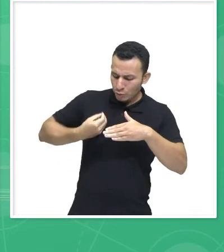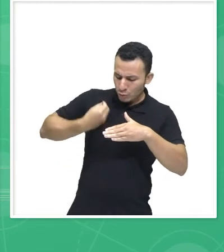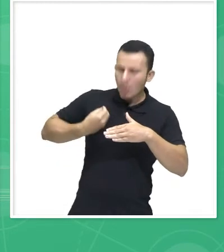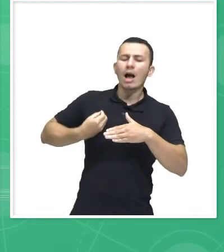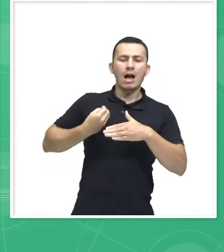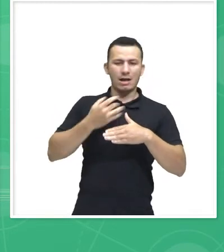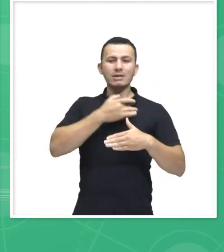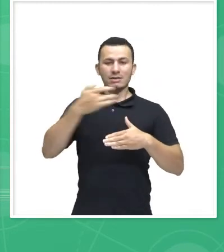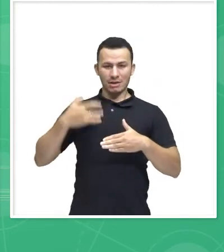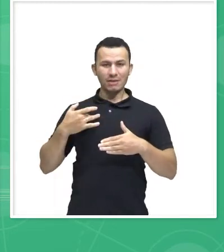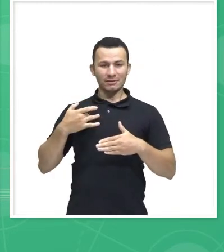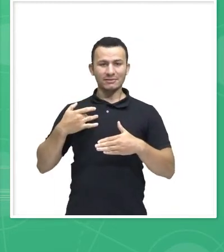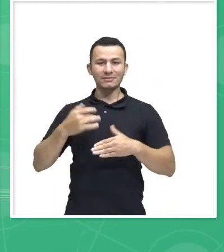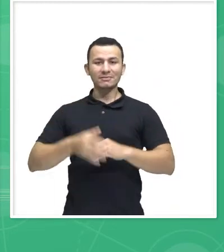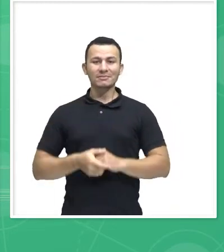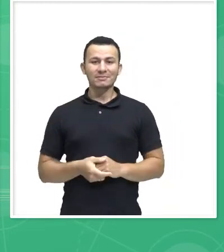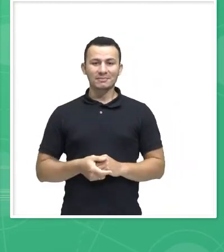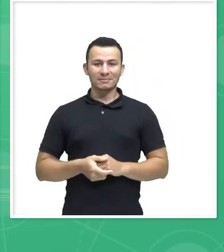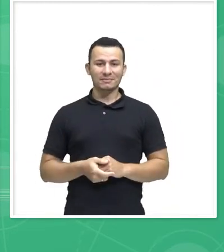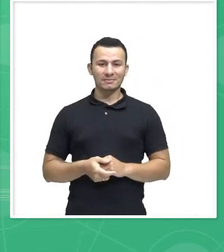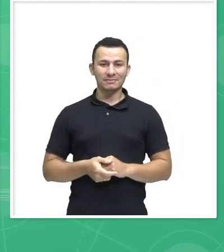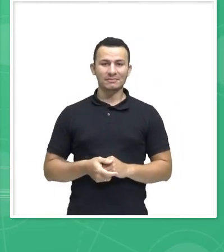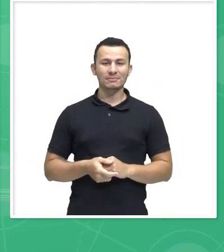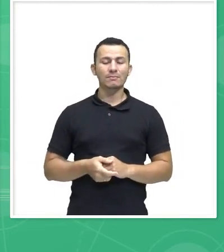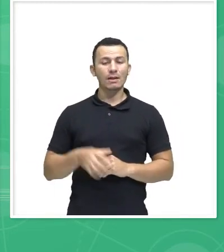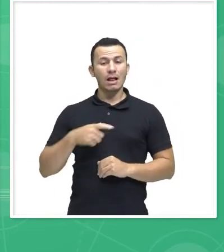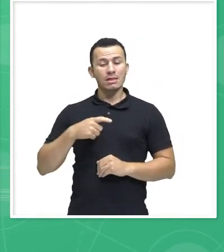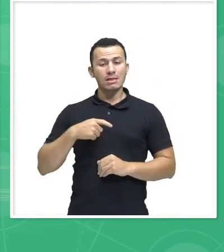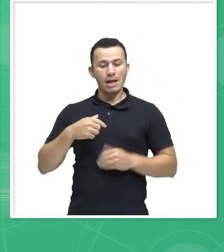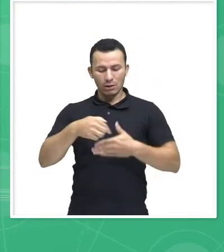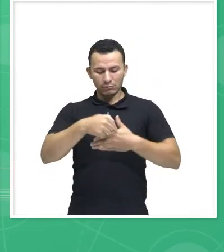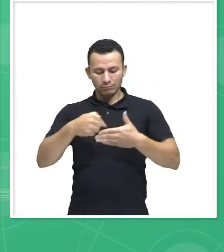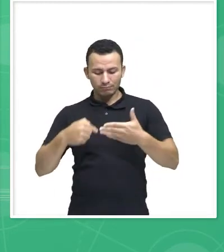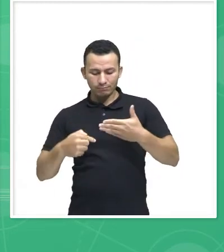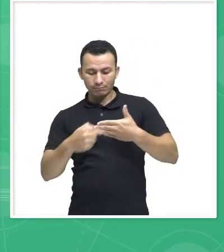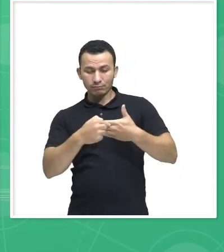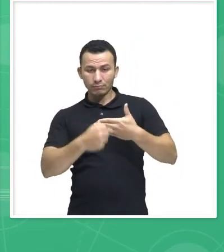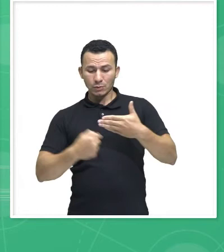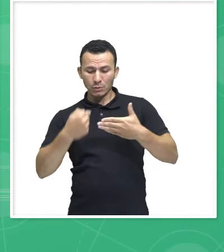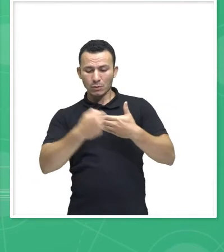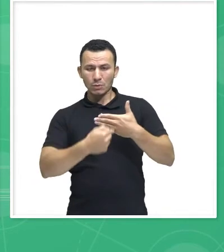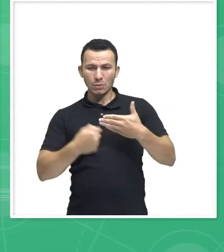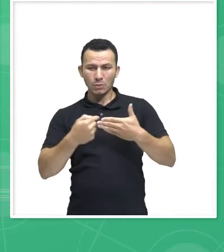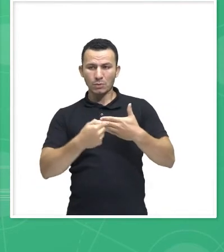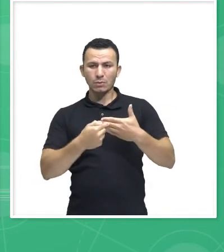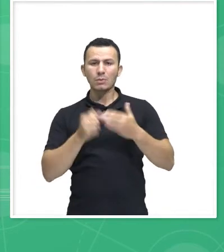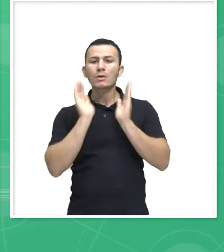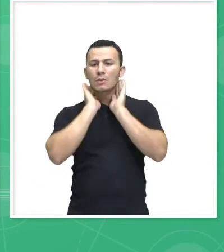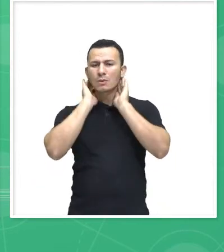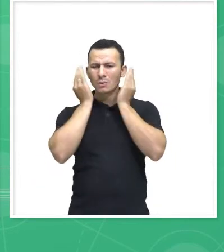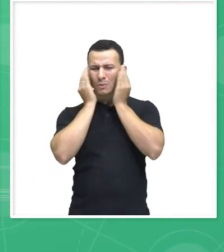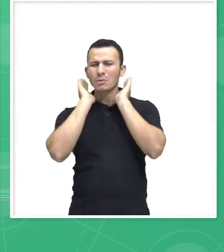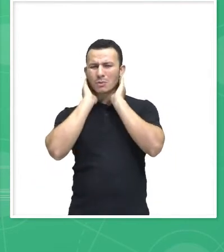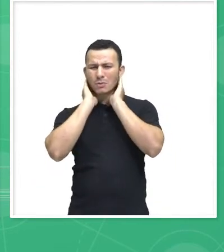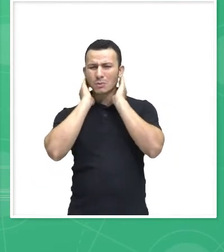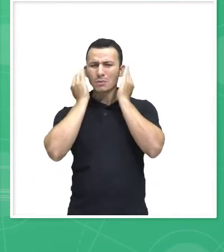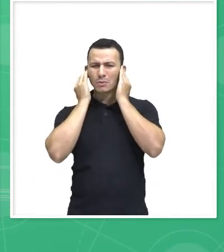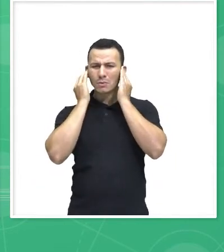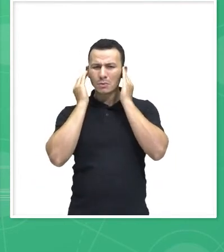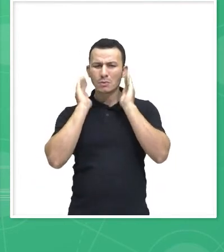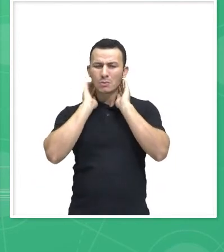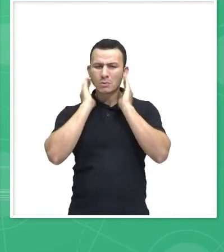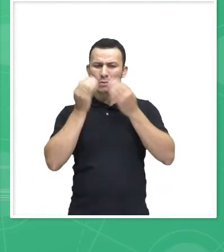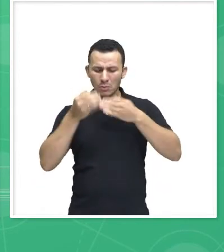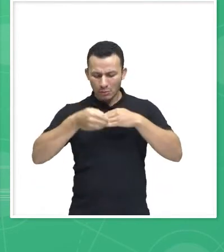ósseos eles vão ter bem aqui ó próximo aqui da cabeça né nessa região da cabeça os opérculos E aí você levanta